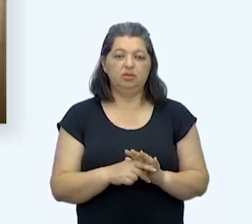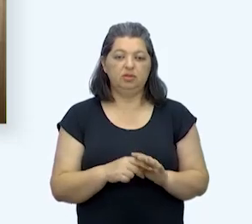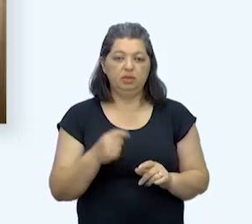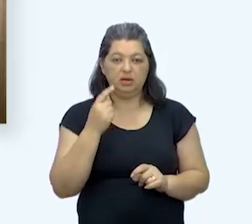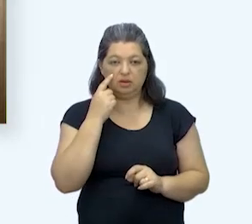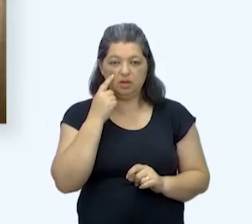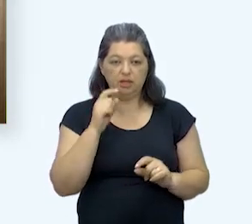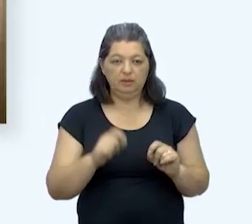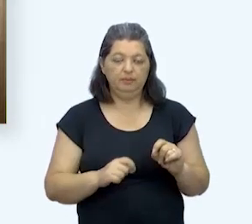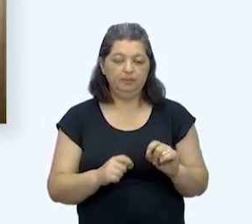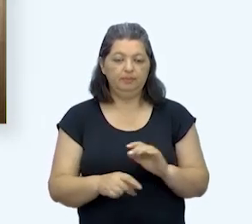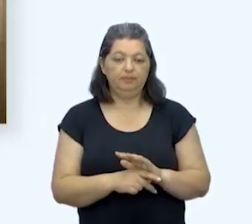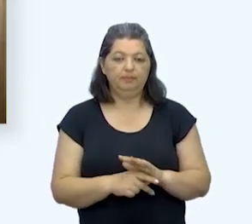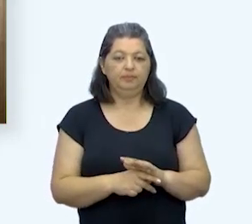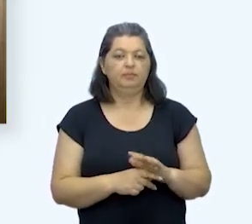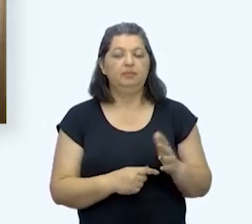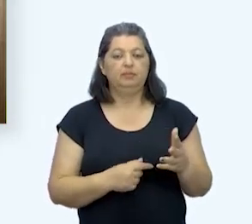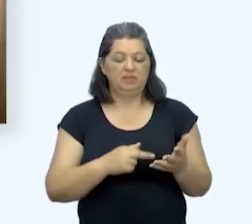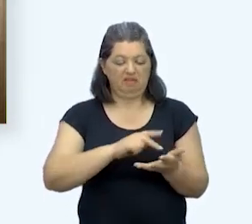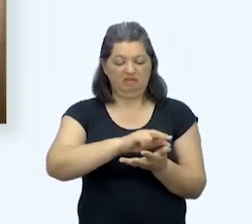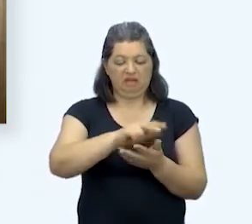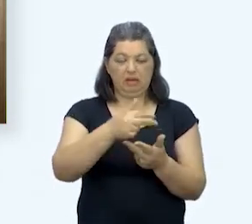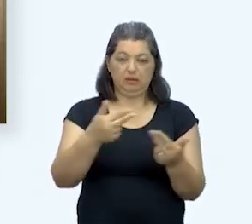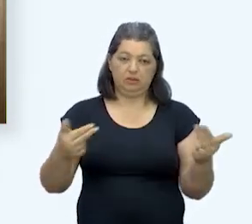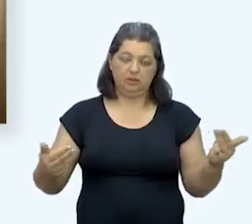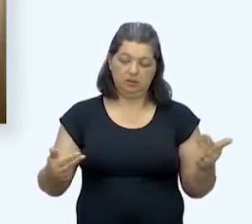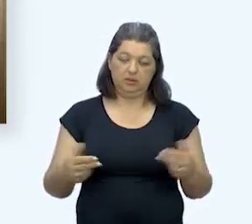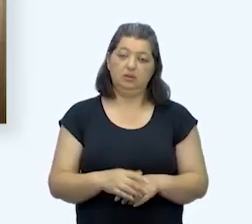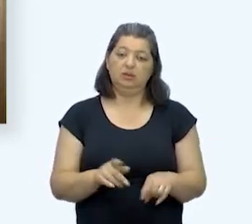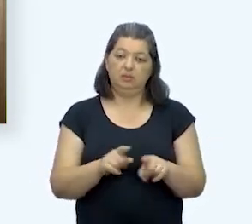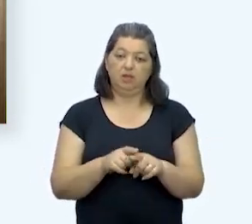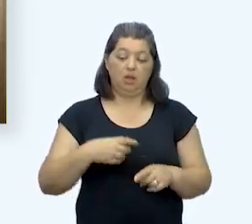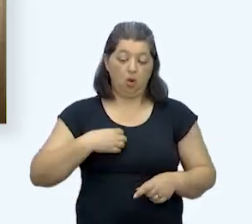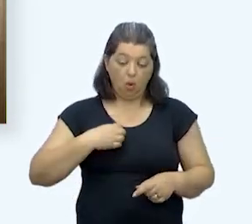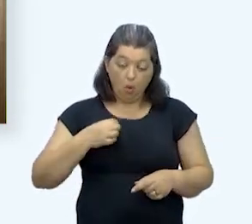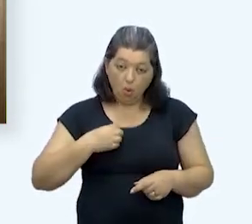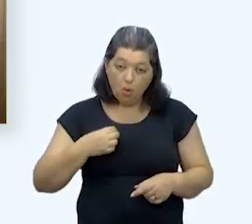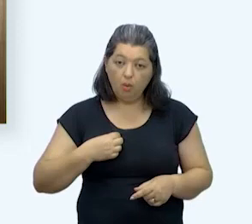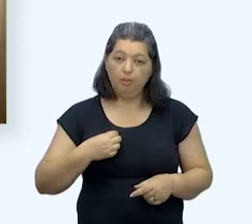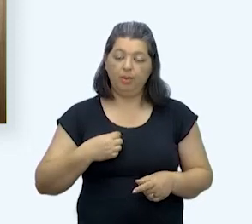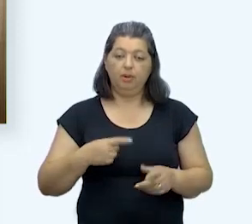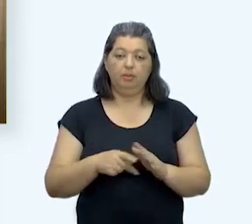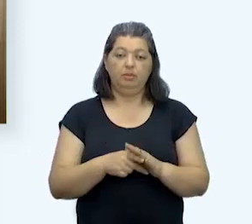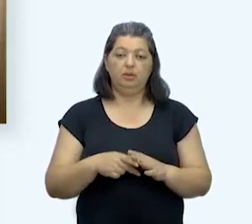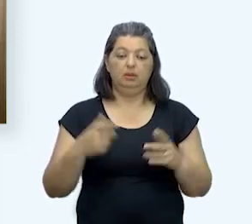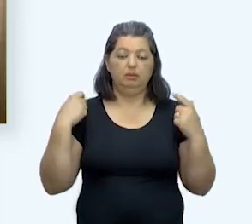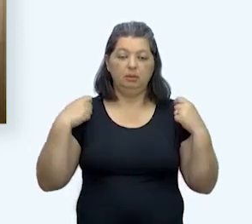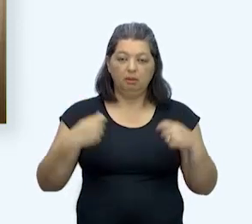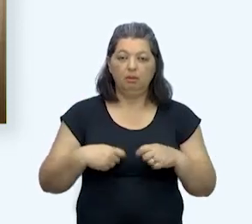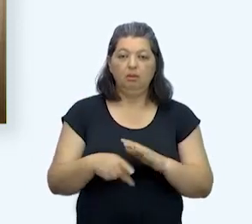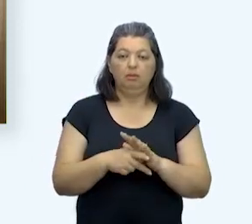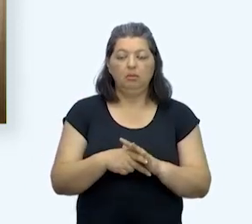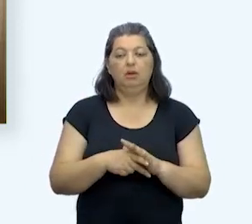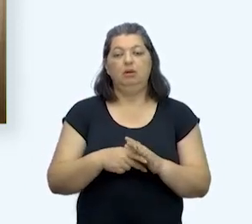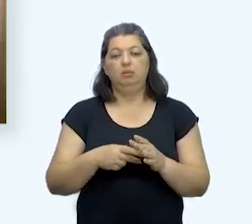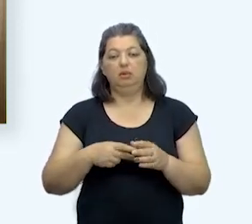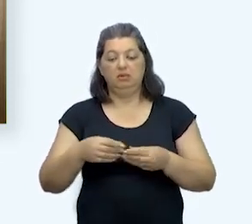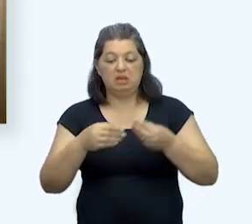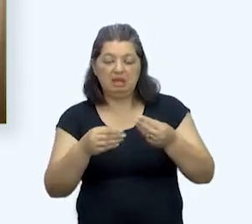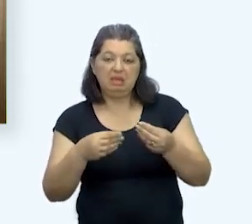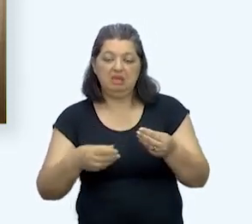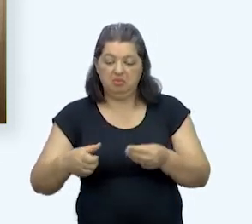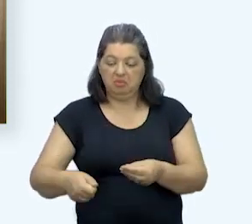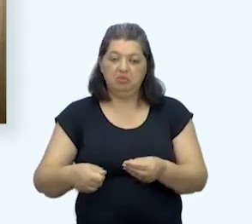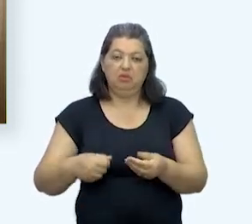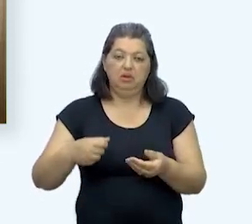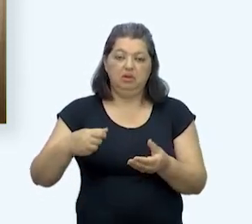do polietileno, nossa, um monte de coisa. Isso sem falar nas roupas, né? Pro vestuário são saquinhos, sacolinhas, caixinhas